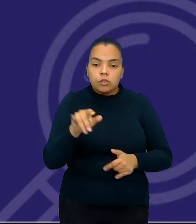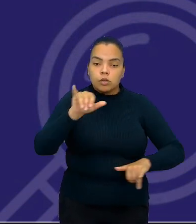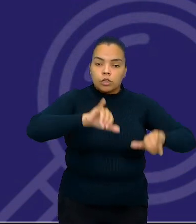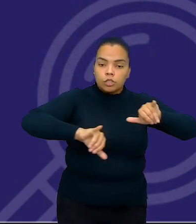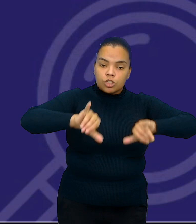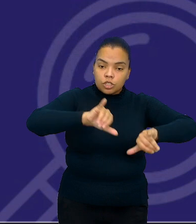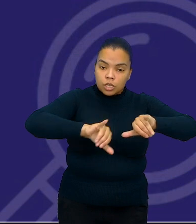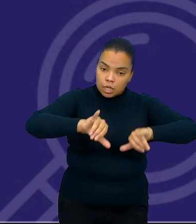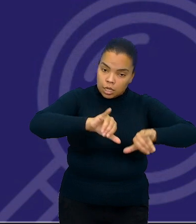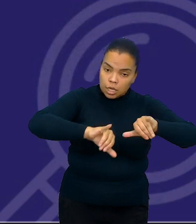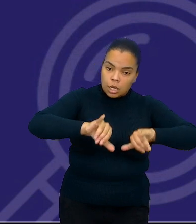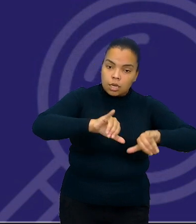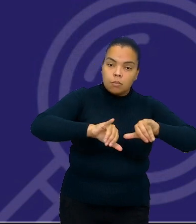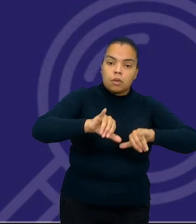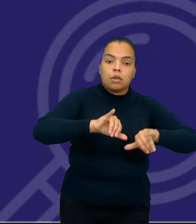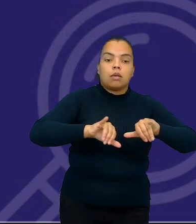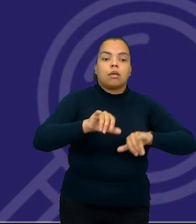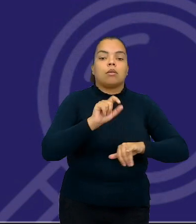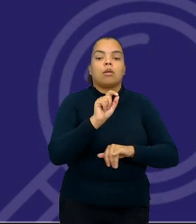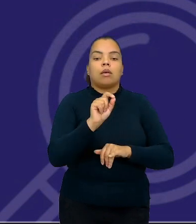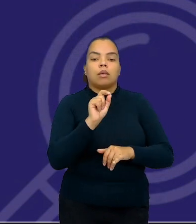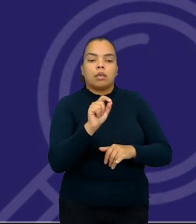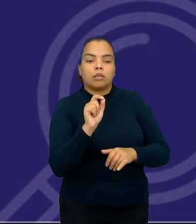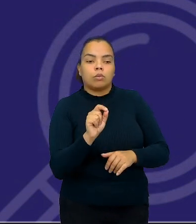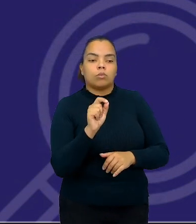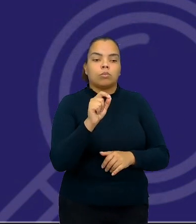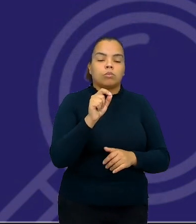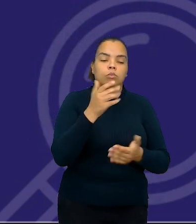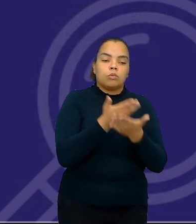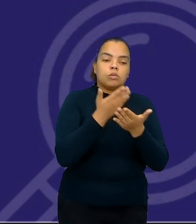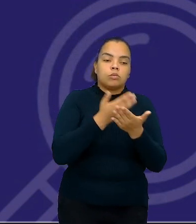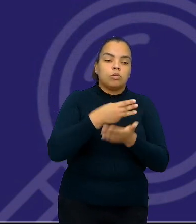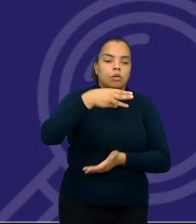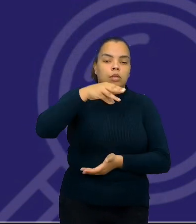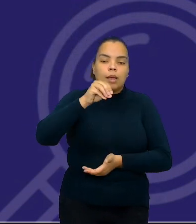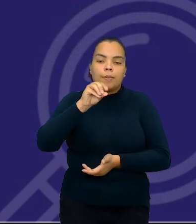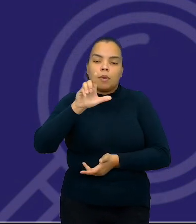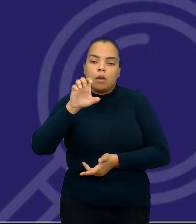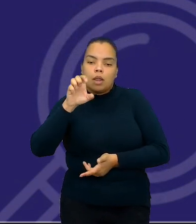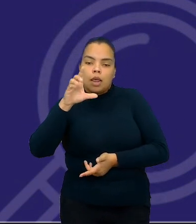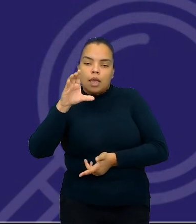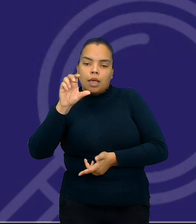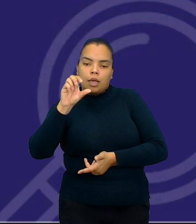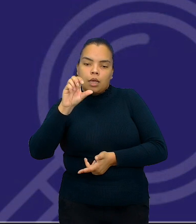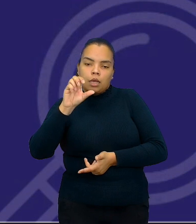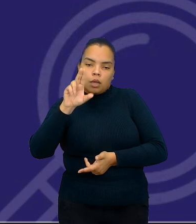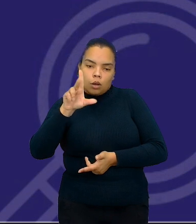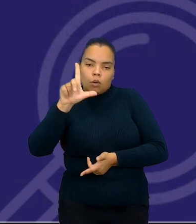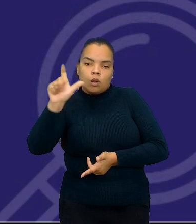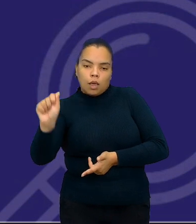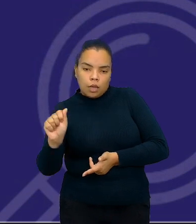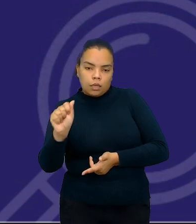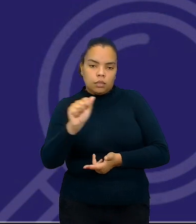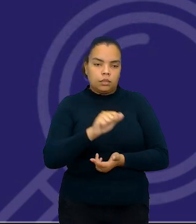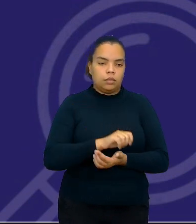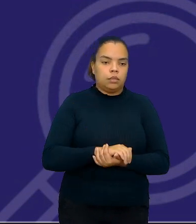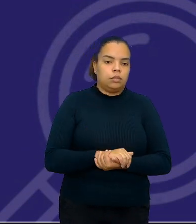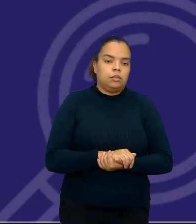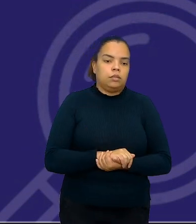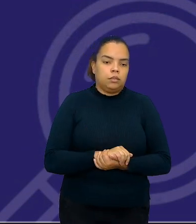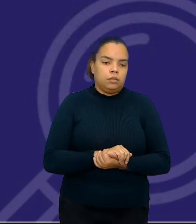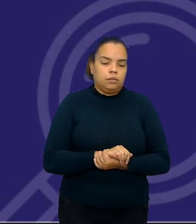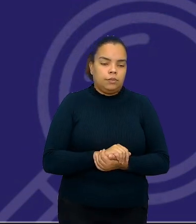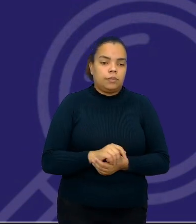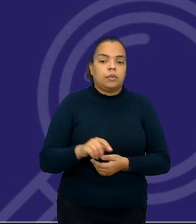os estudantes no estudo da molécula carbonato de cálcio. Então, o simples desenvolvimento desta ação, em parceria